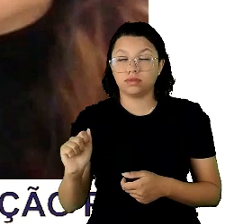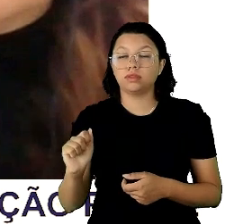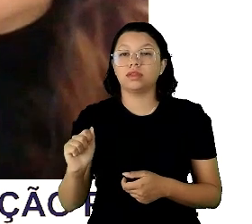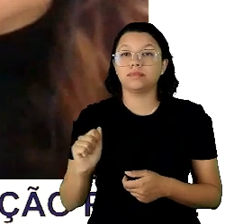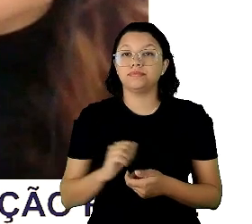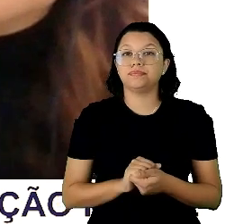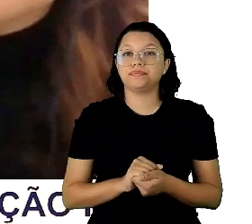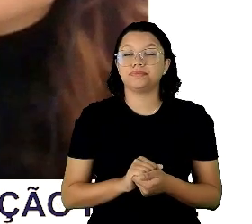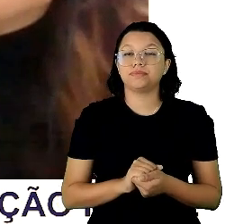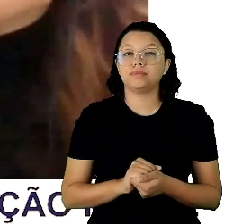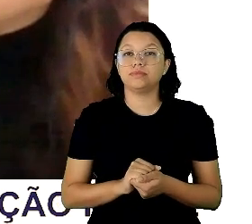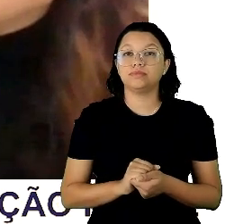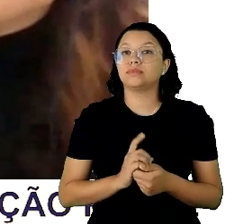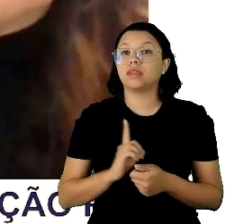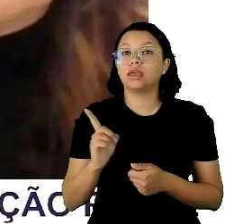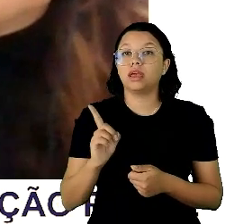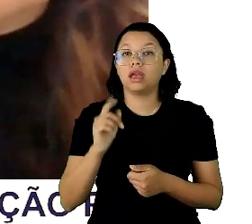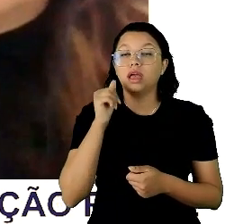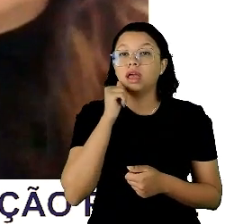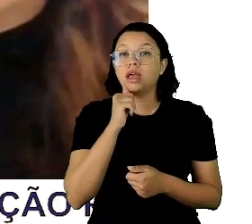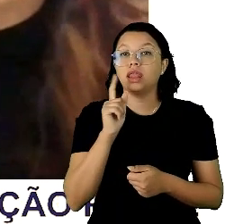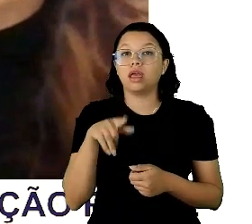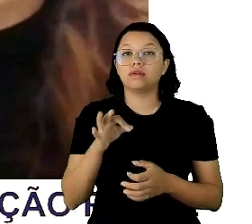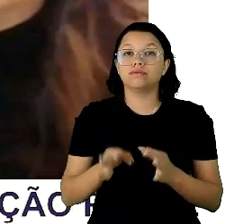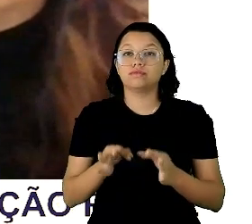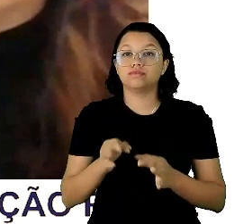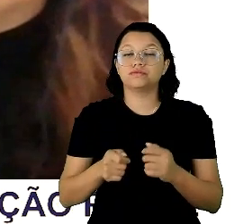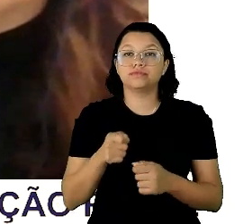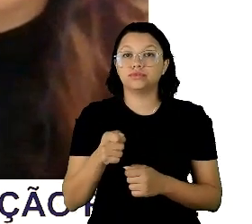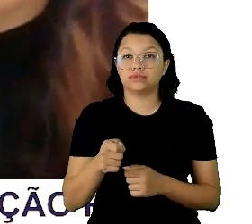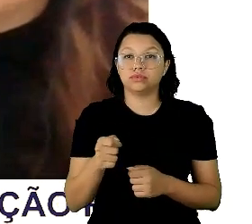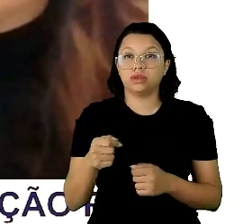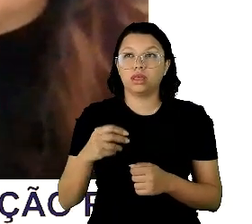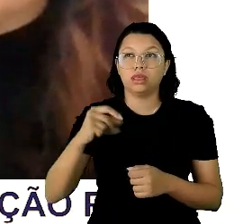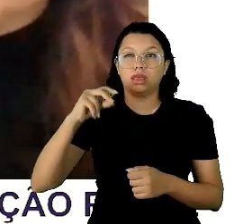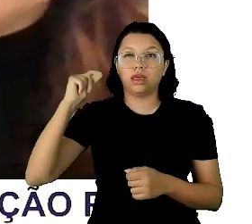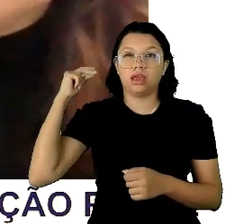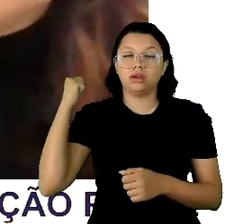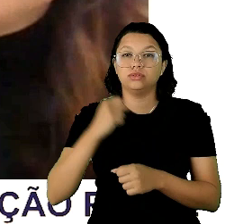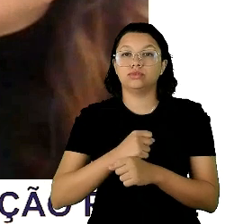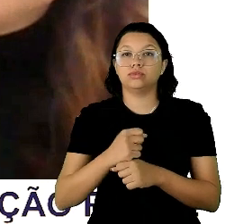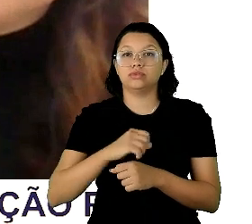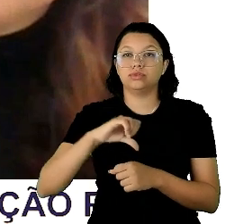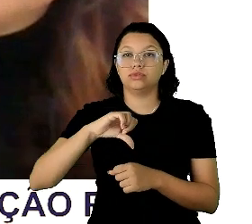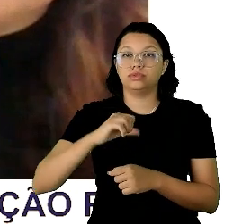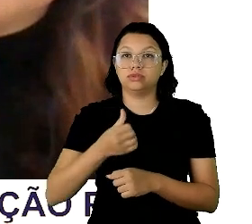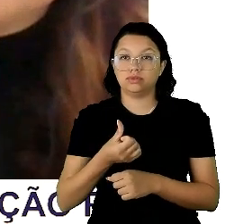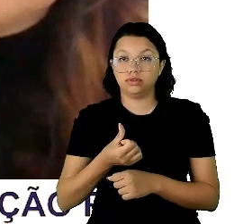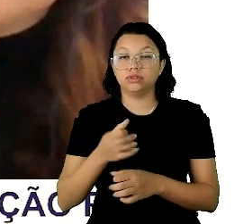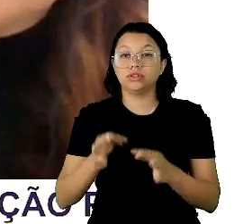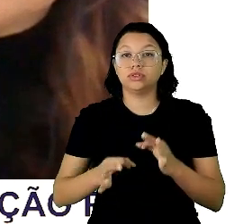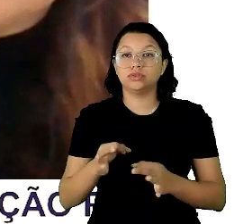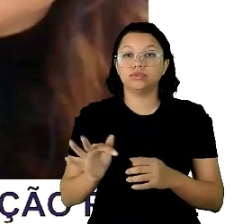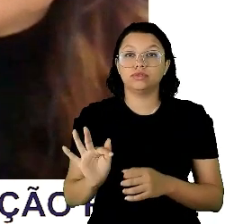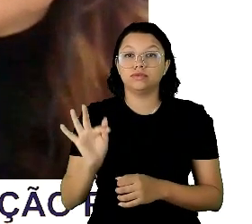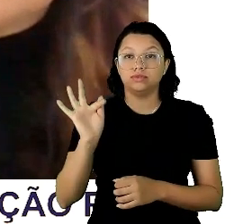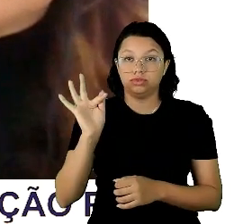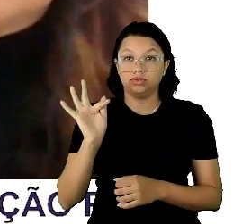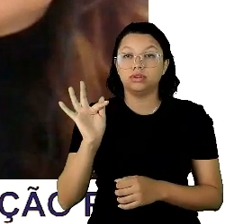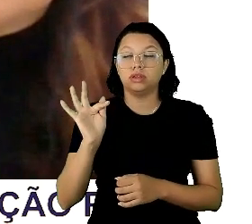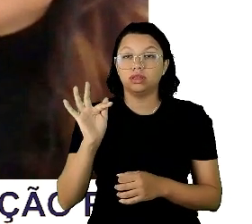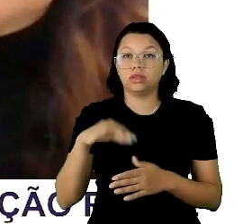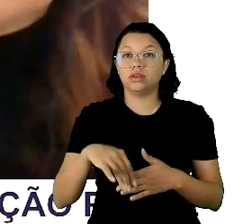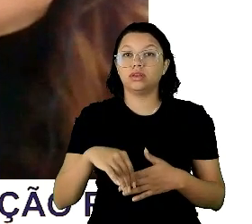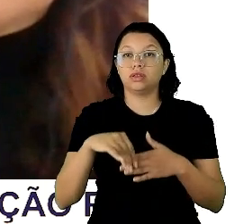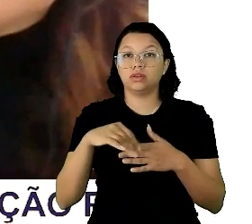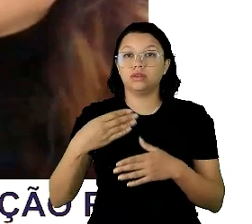Lotufo, ela que é juíza desde 96 na Justiça Federal, titular atualmente da 4ª